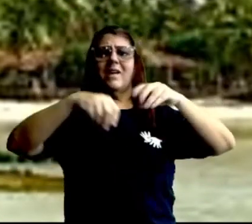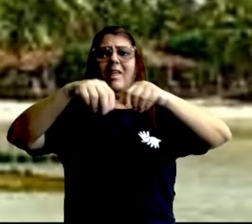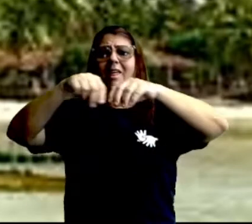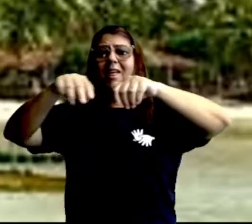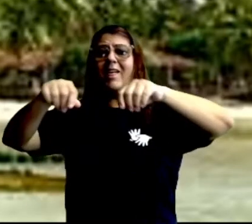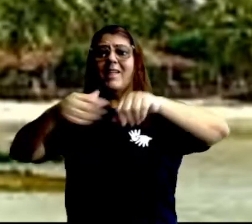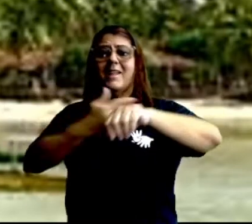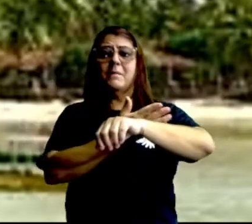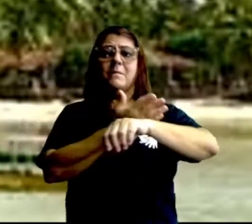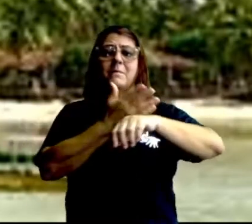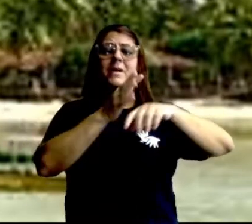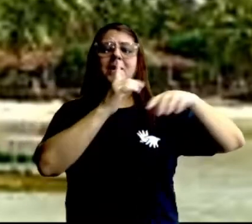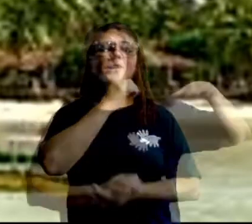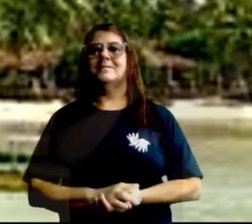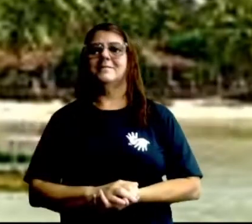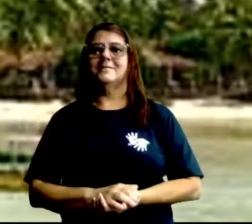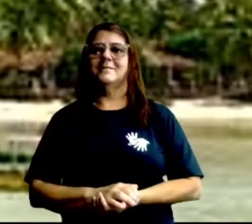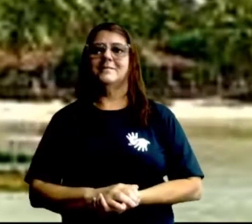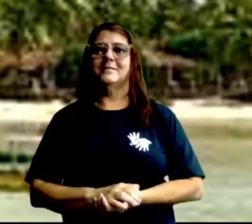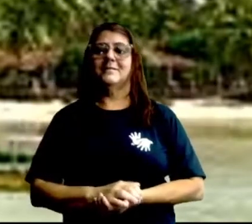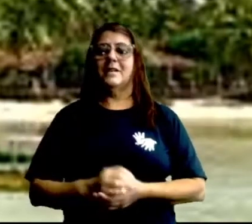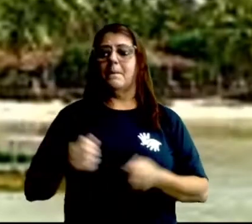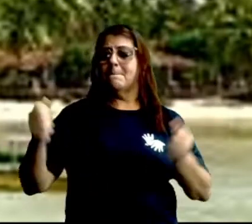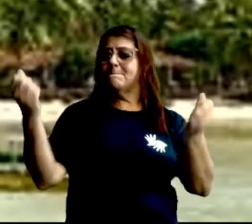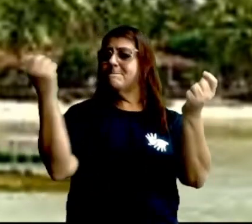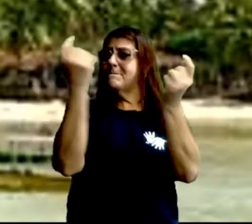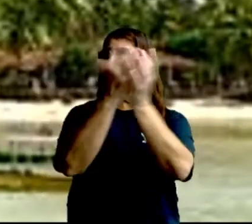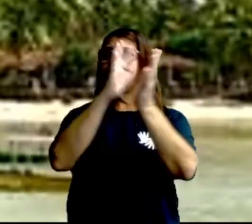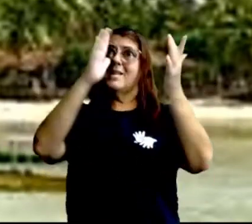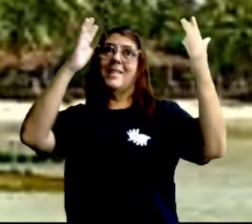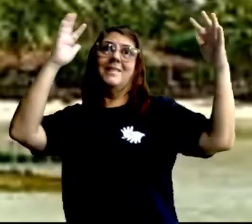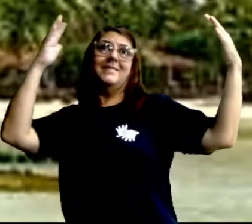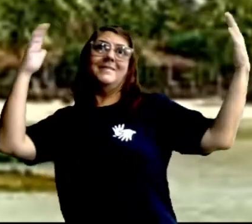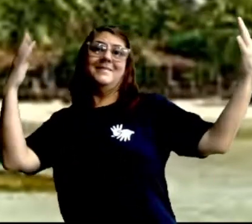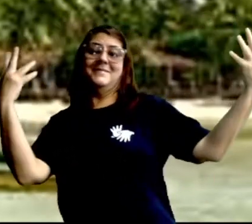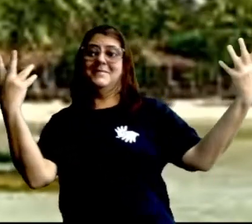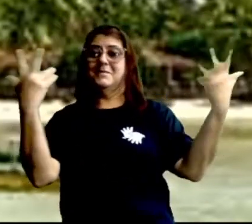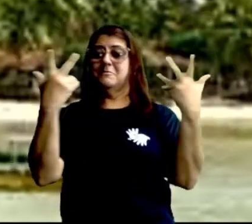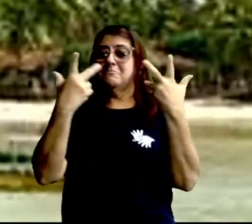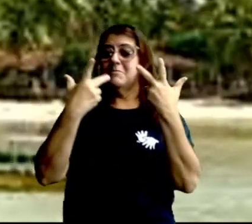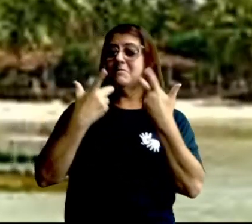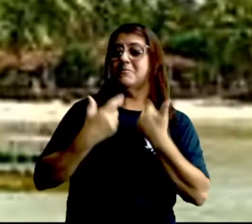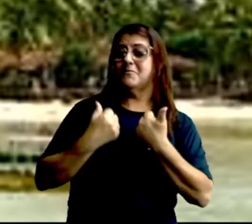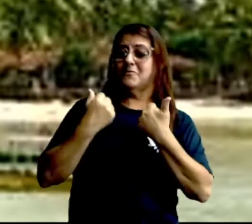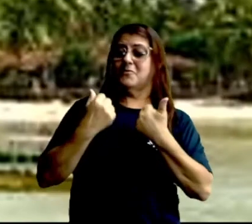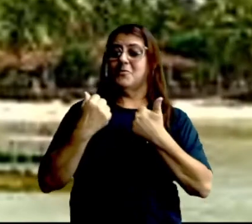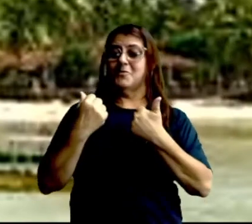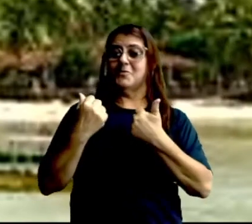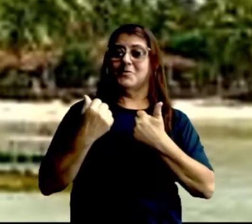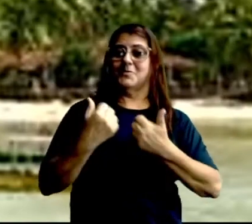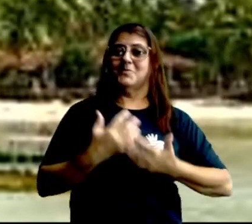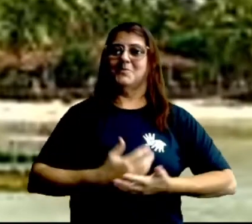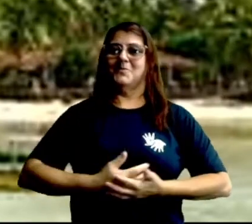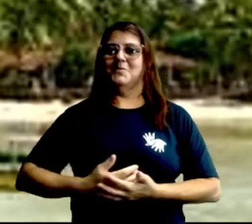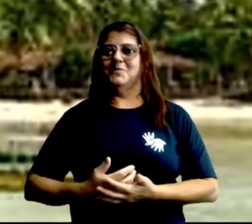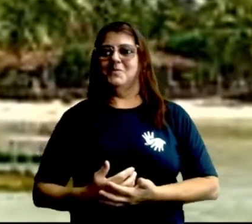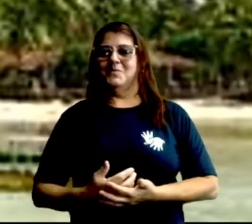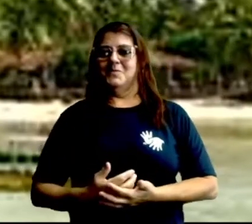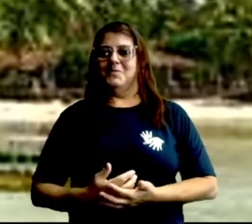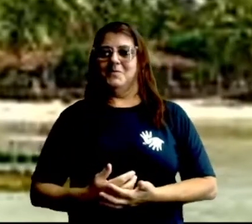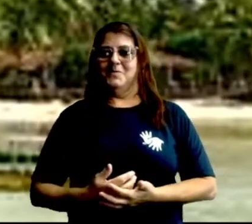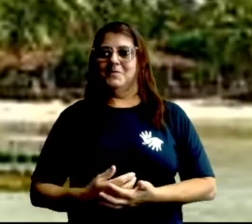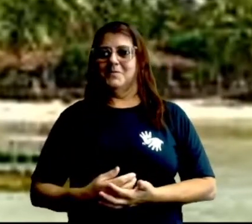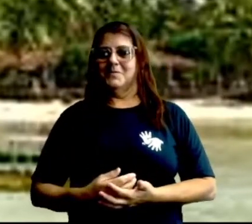branquinha eo mar aí né abrilhantando né essa imagem tão bonita